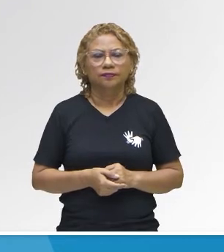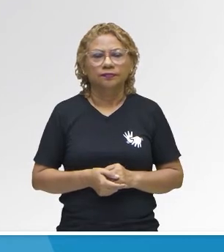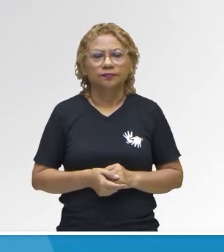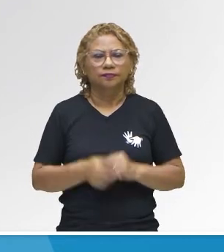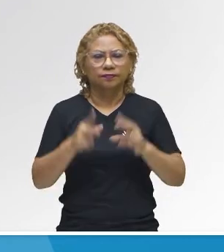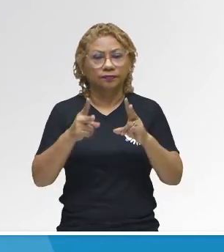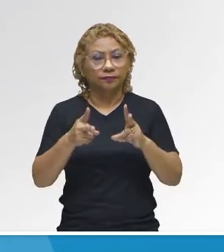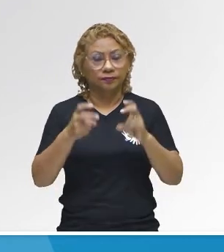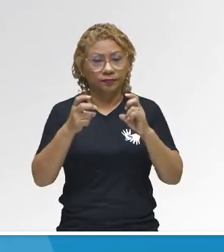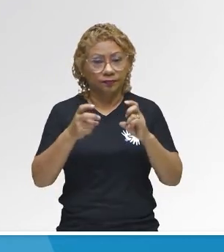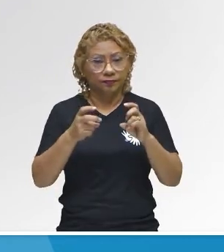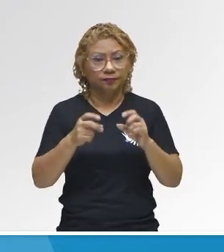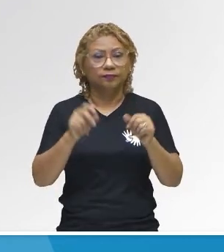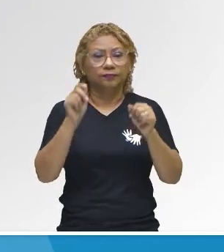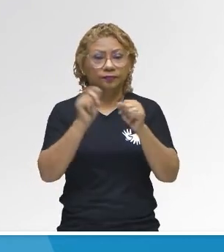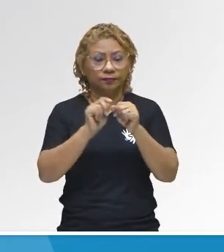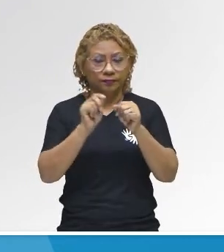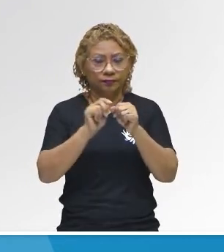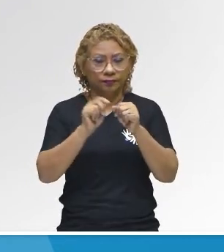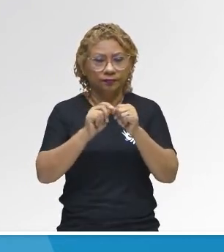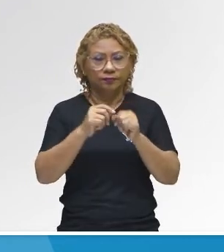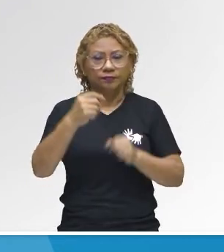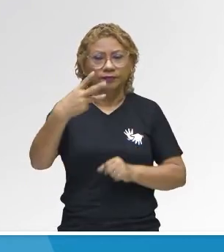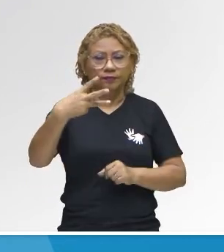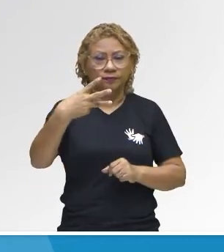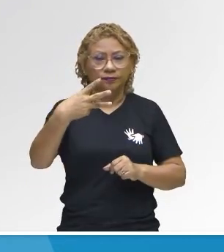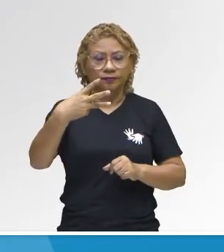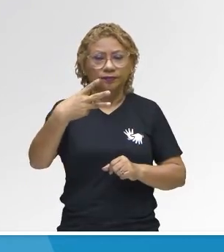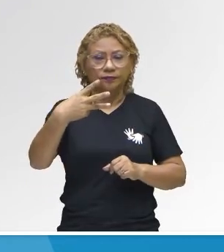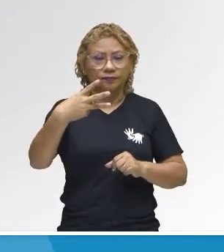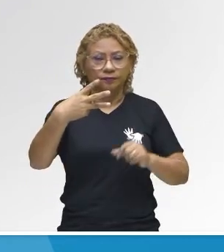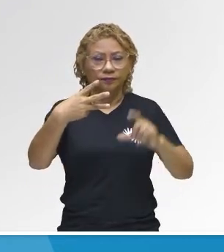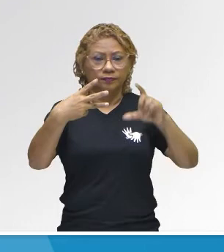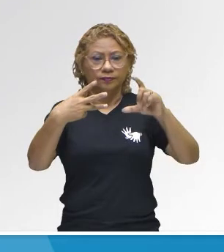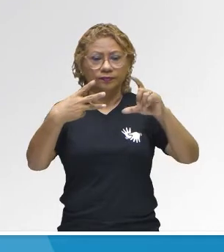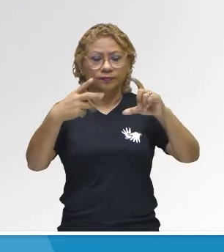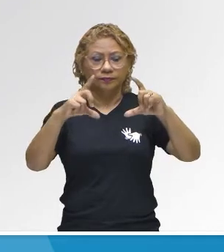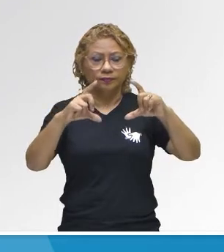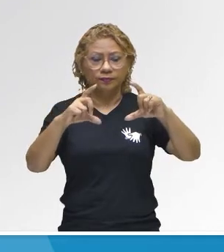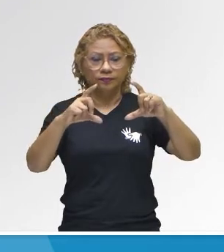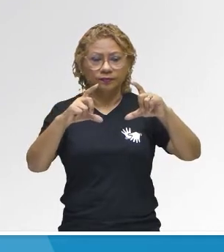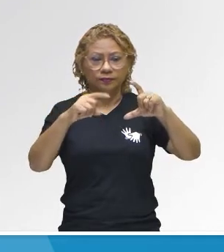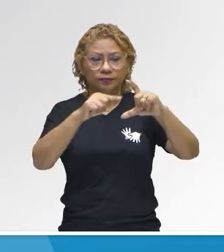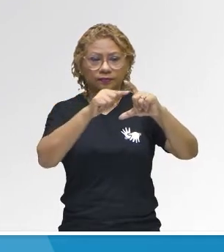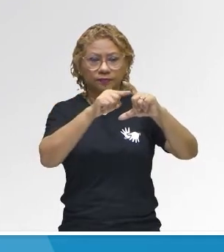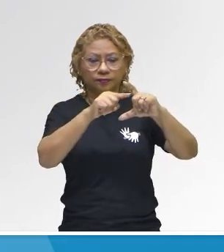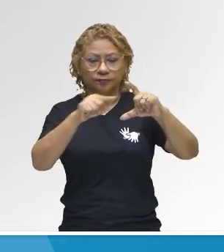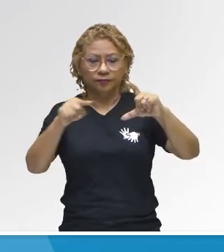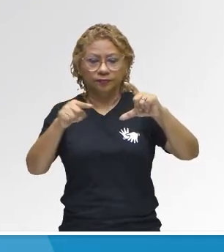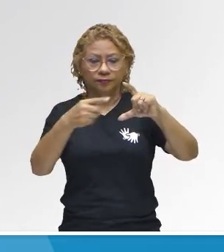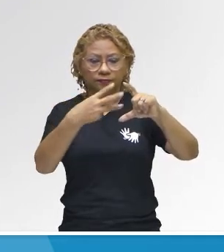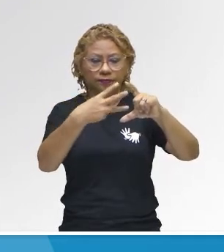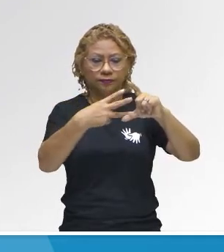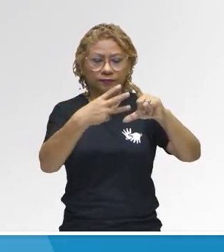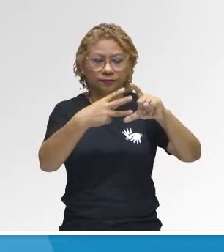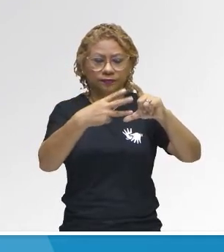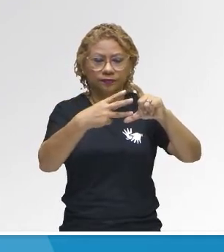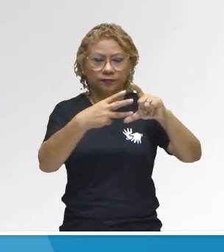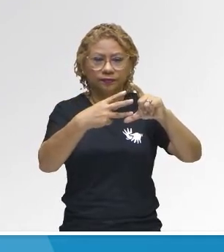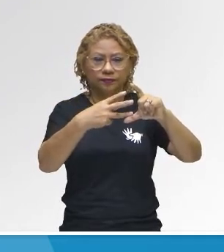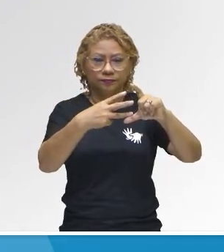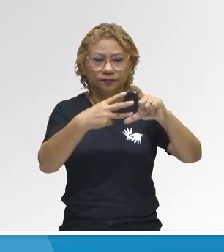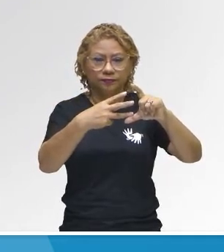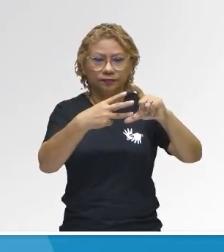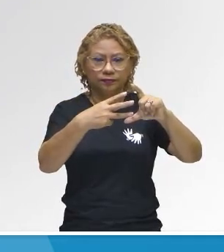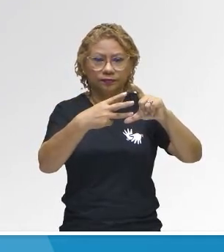dos ângulos aqui do terceiro quadrante, a gente vai verificar que todos esses valores vão